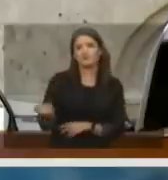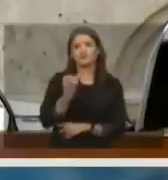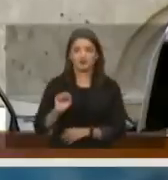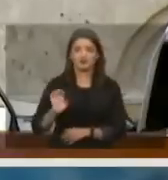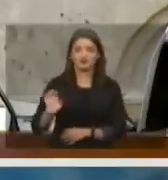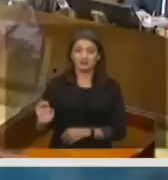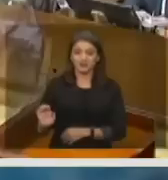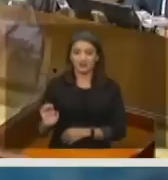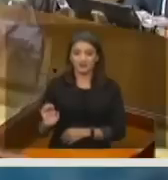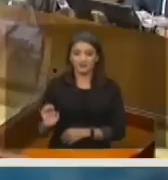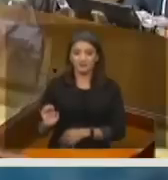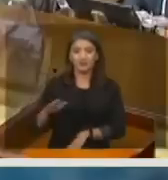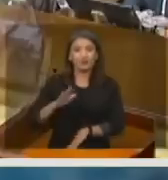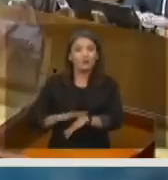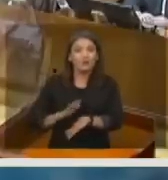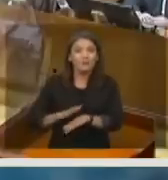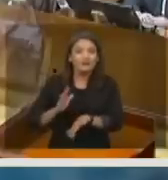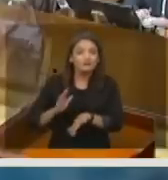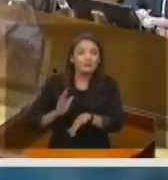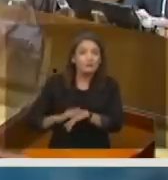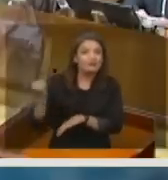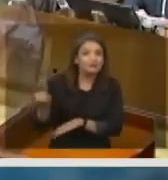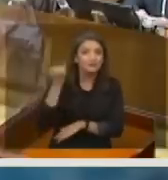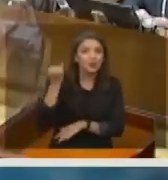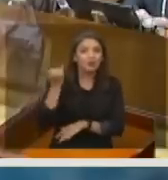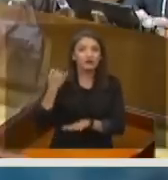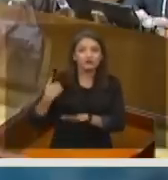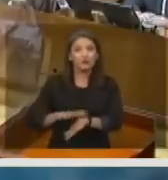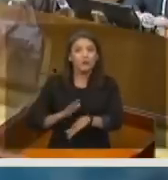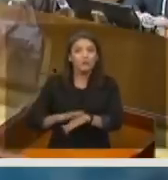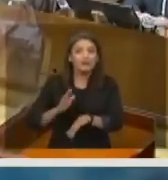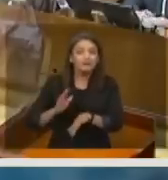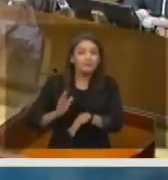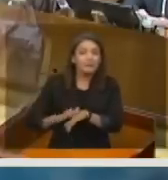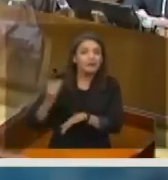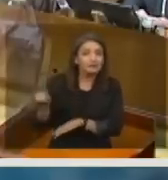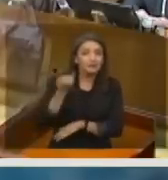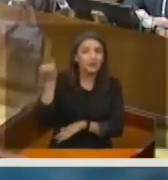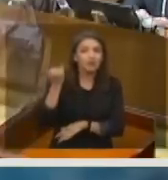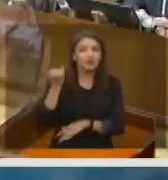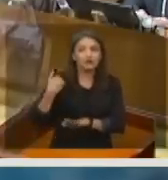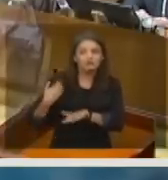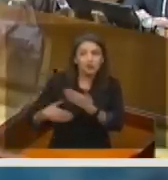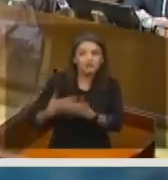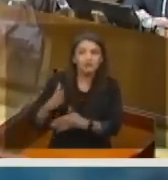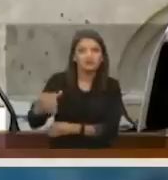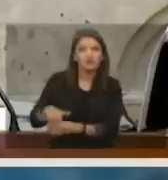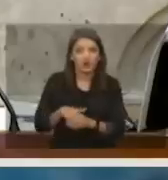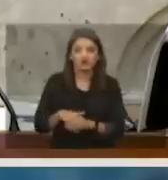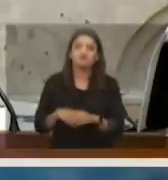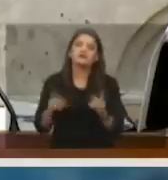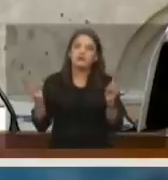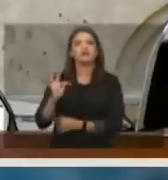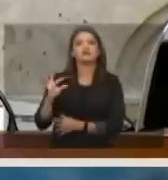foi aprovada, a discussão, esse texto aí, ele garante então que nós teremos aí algo que possa punir de fato aquele